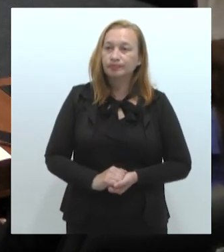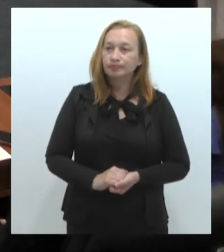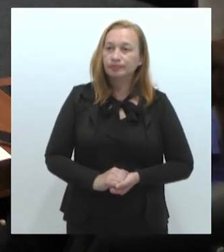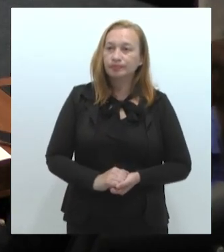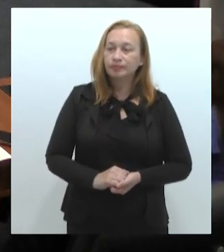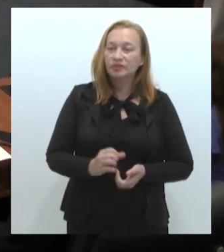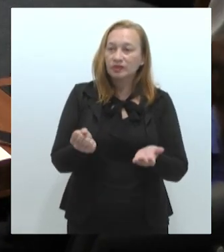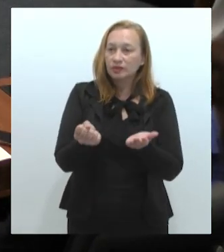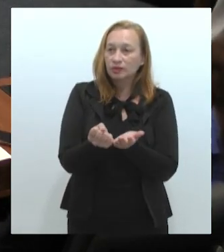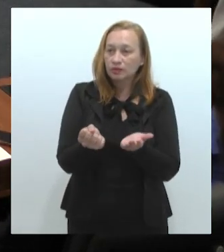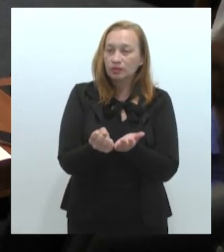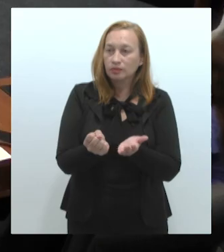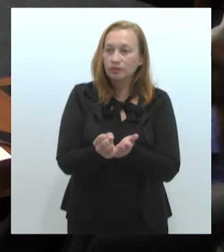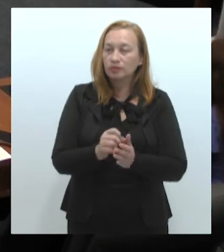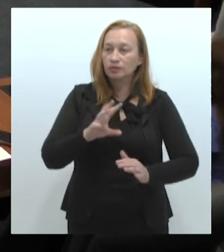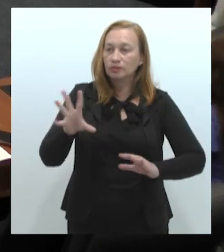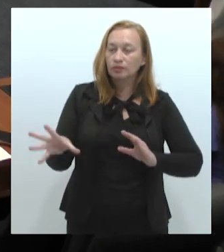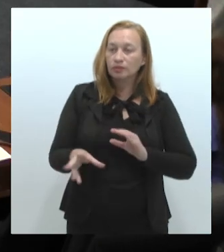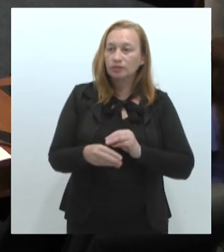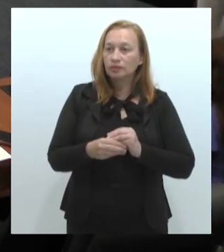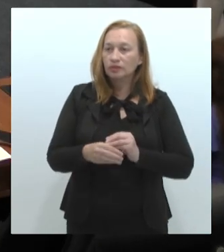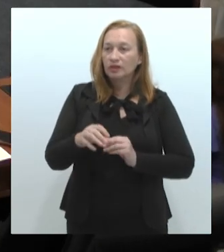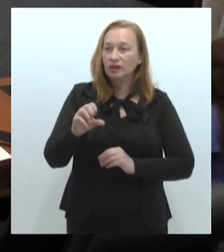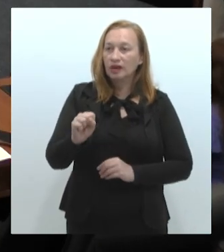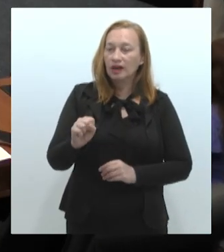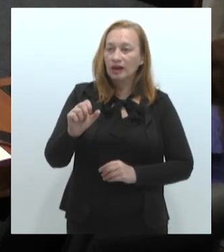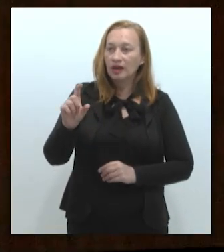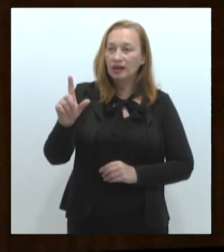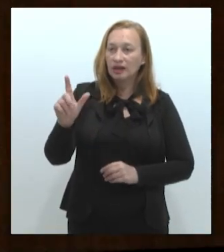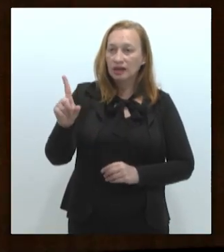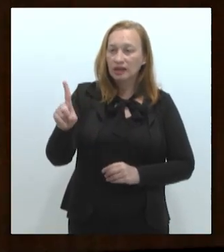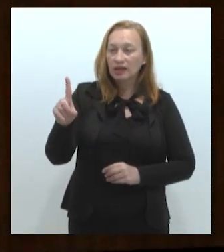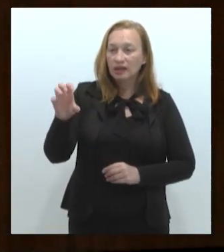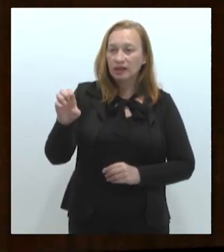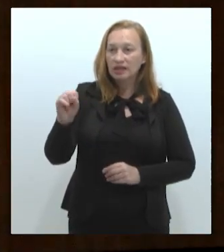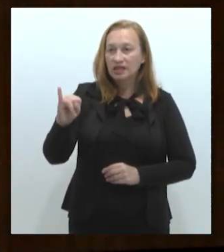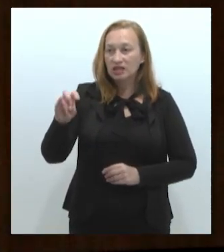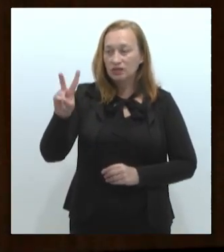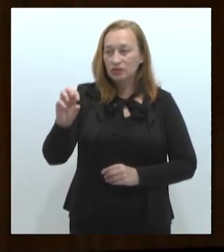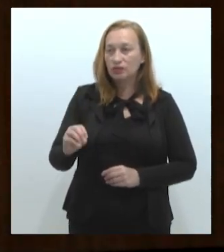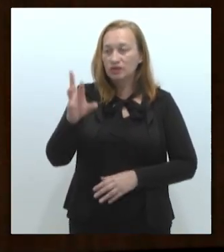Samuel Malafaia, plantação de adesivo de sinalização nos veículos. Senhor presidente,